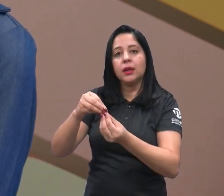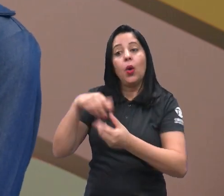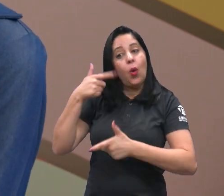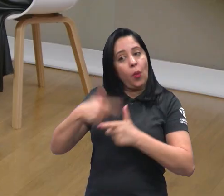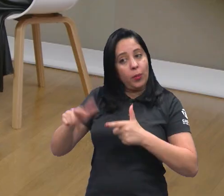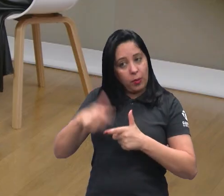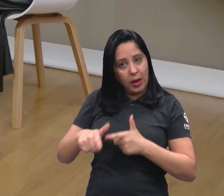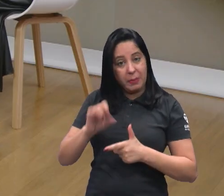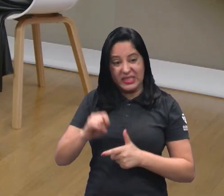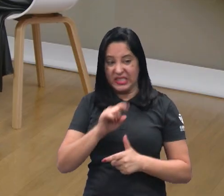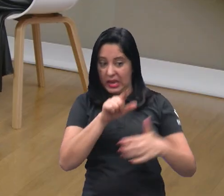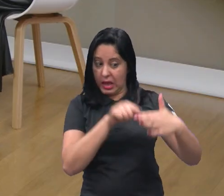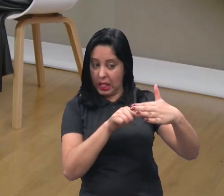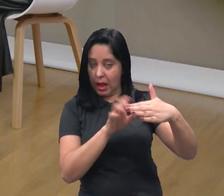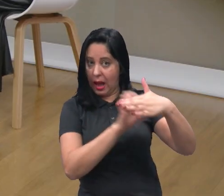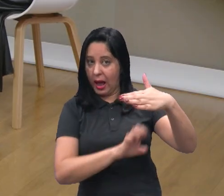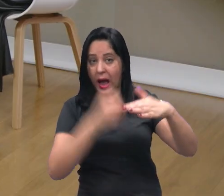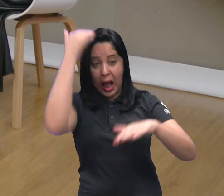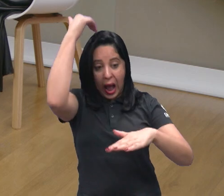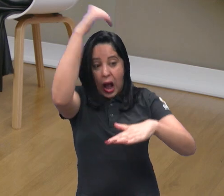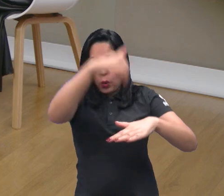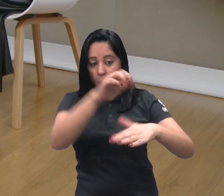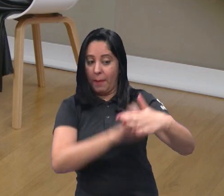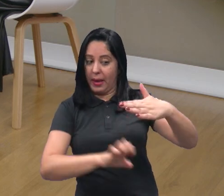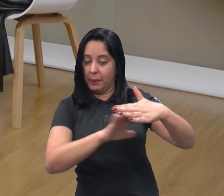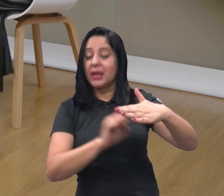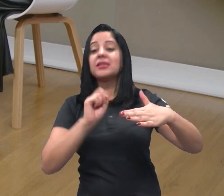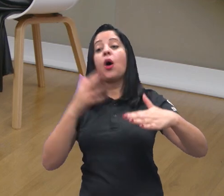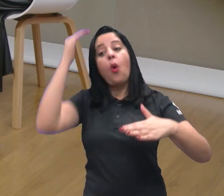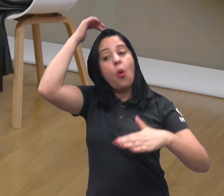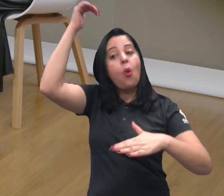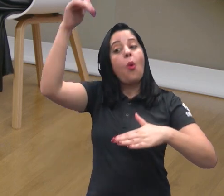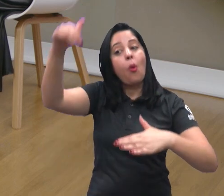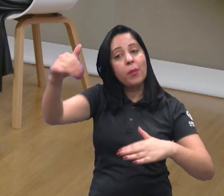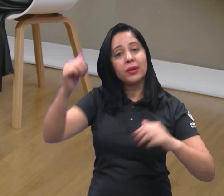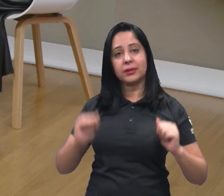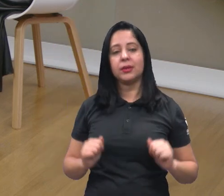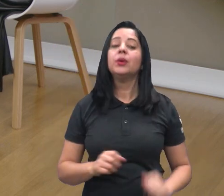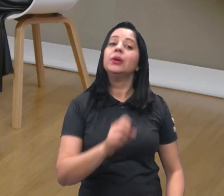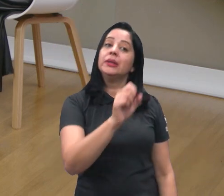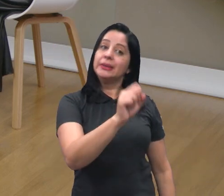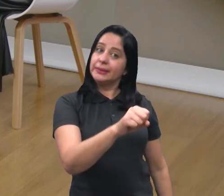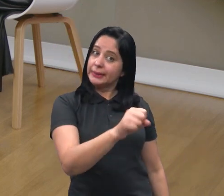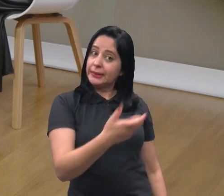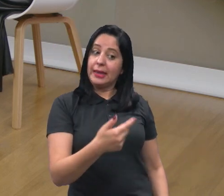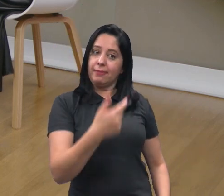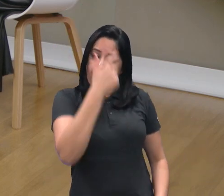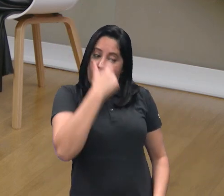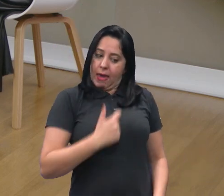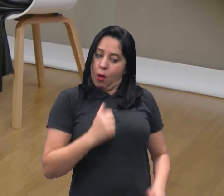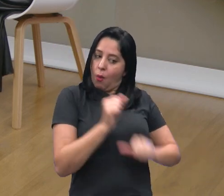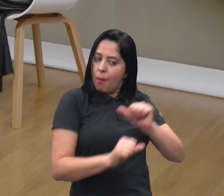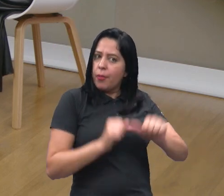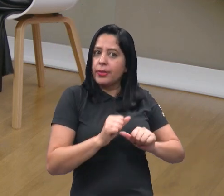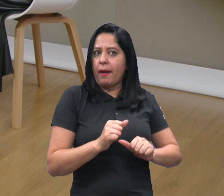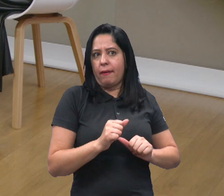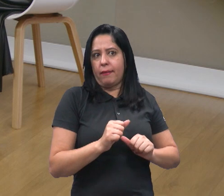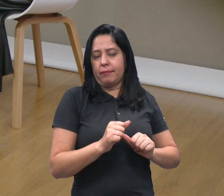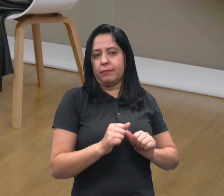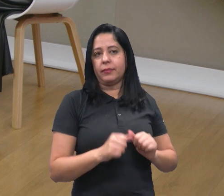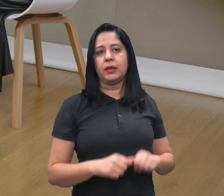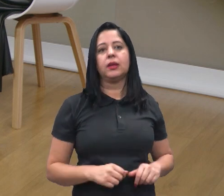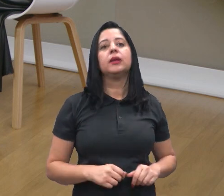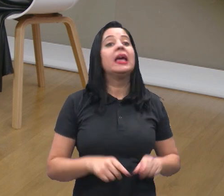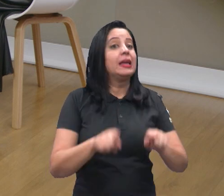Nada muda se eu não mudar primeiro. Exatamente, exatamente. Esse é o caminho. Com certeza. E a importância também de buscar ajuda o casal, né?